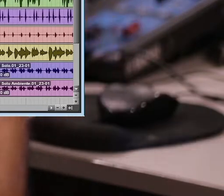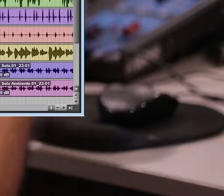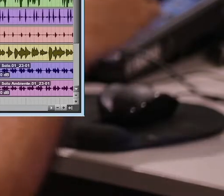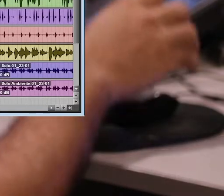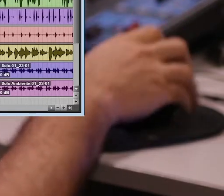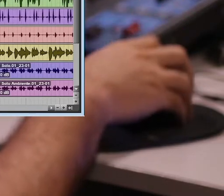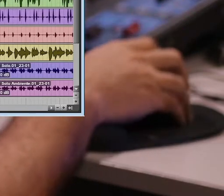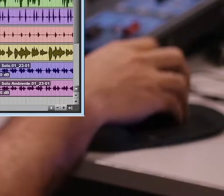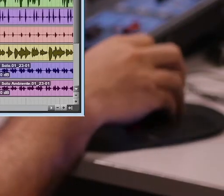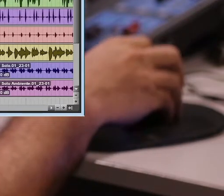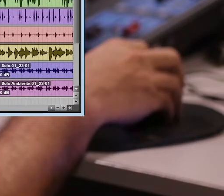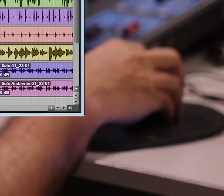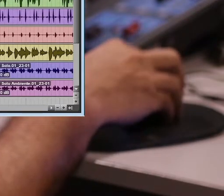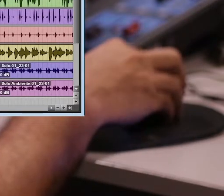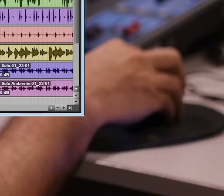orbitar.